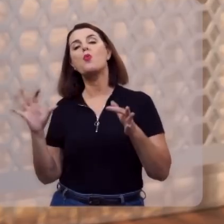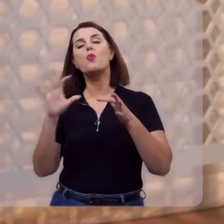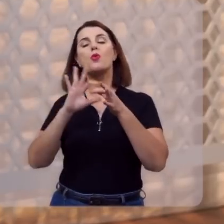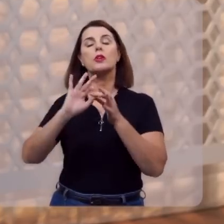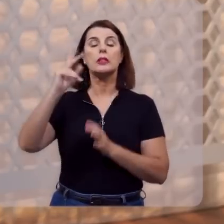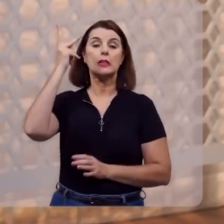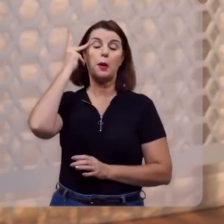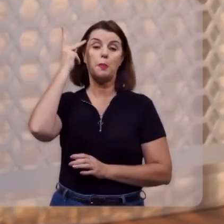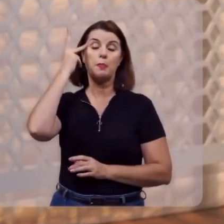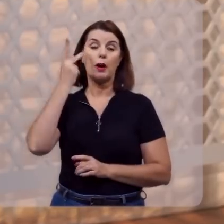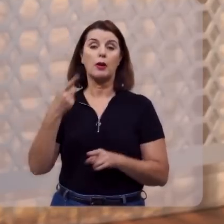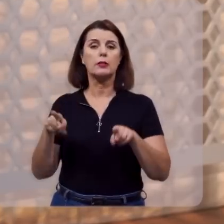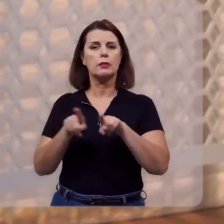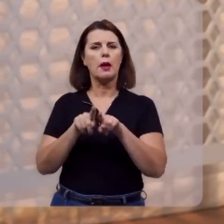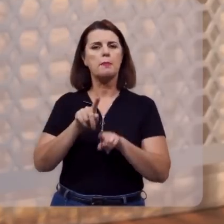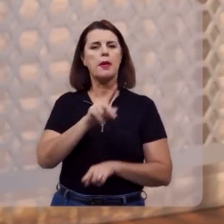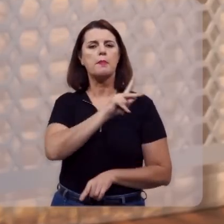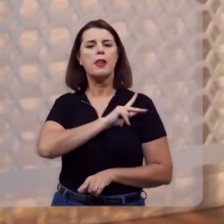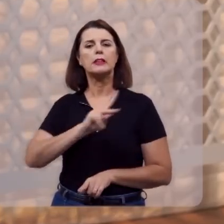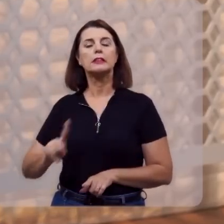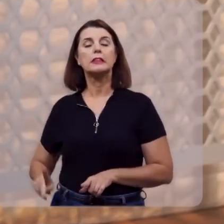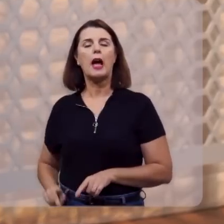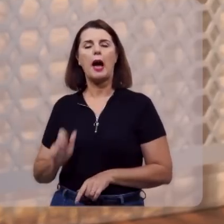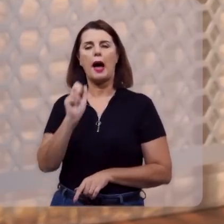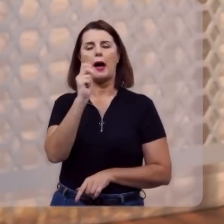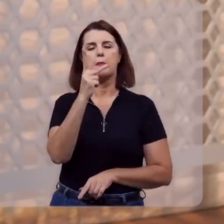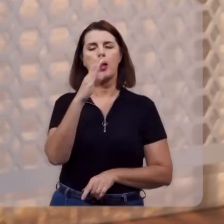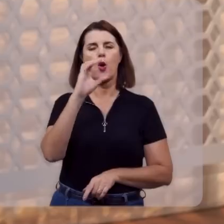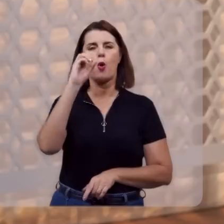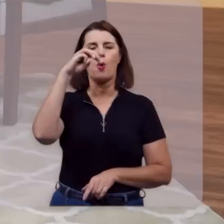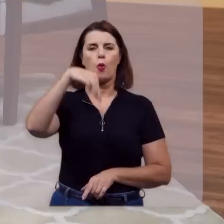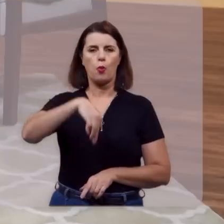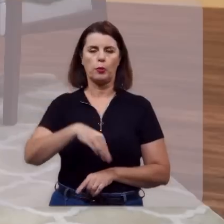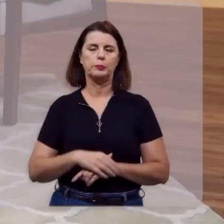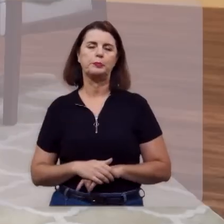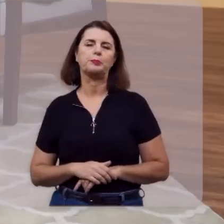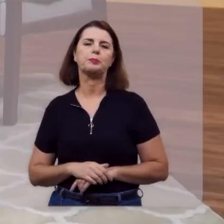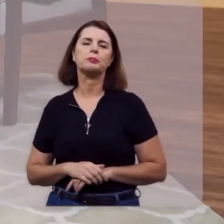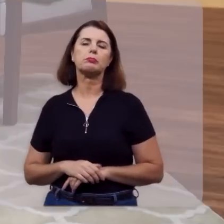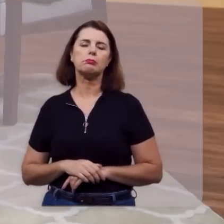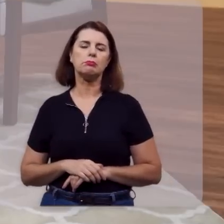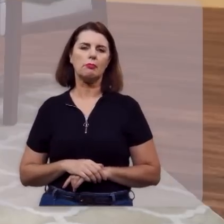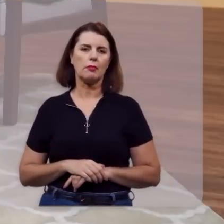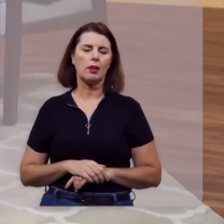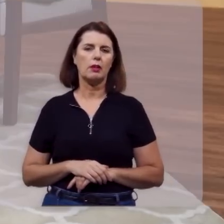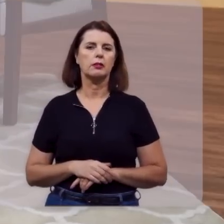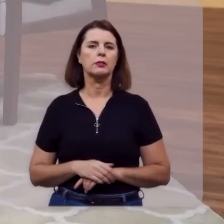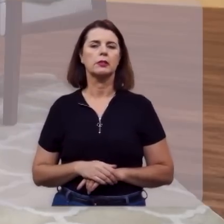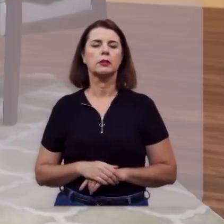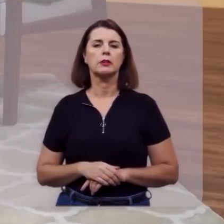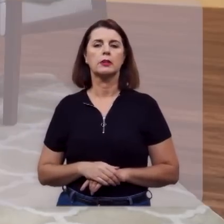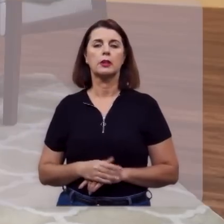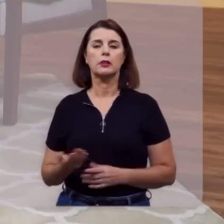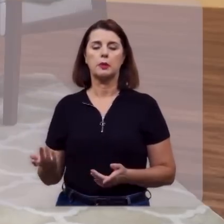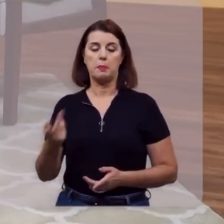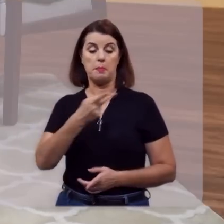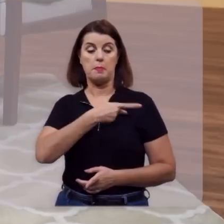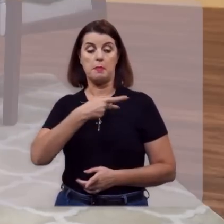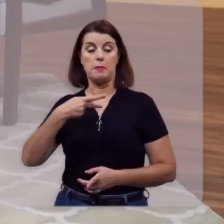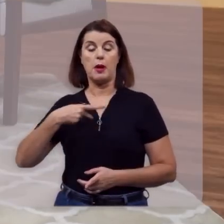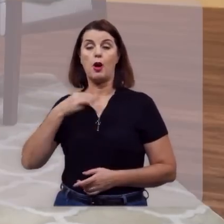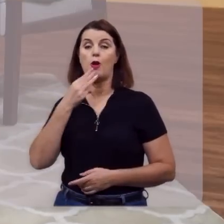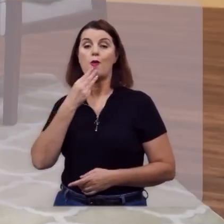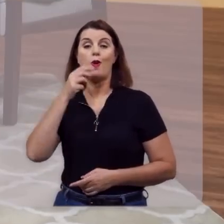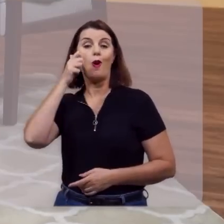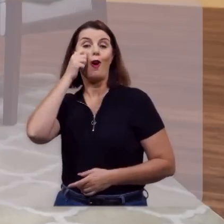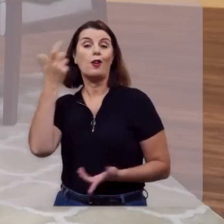Unida na cidade de São Paulo, é também presidente da APECOM, a Agência Presbiteriana de Evangelização e Comunicação. Reverendo Roster, é uma